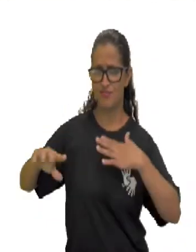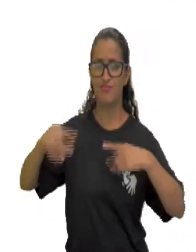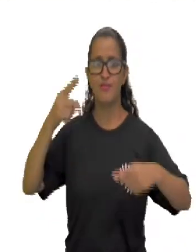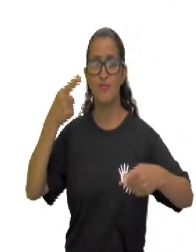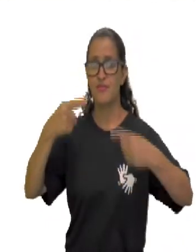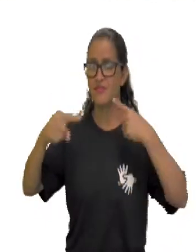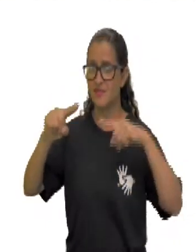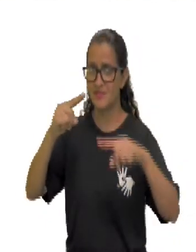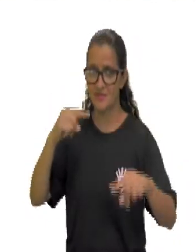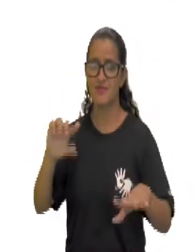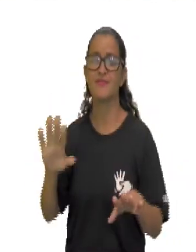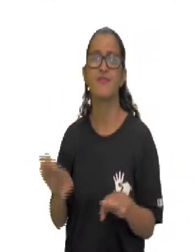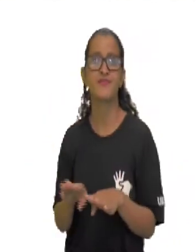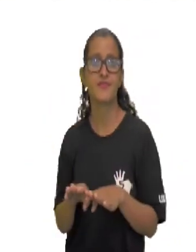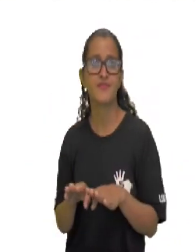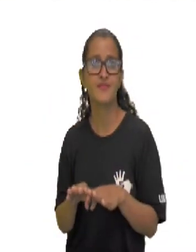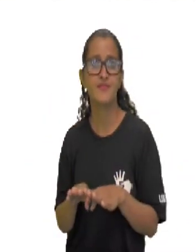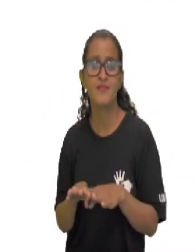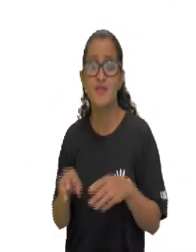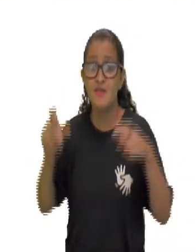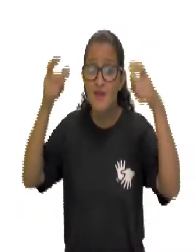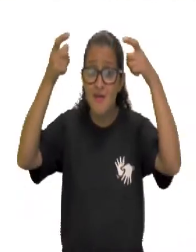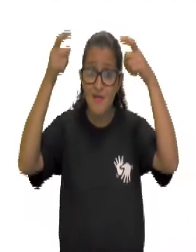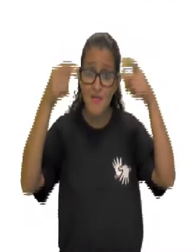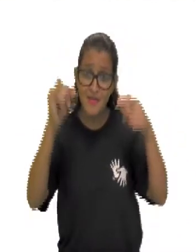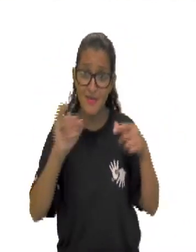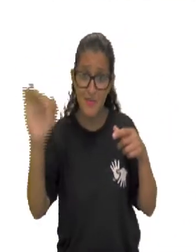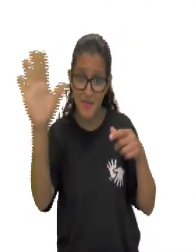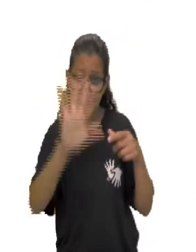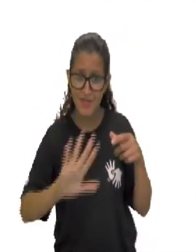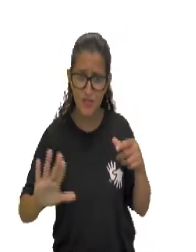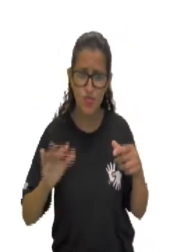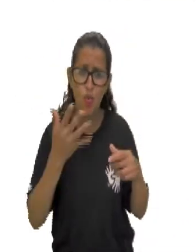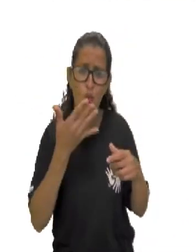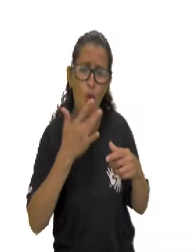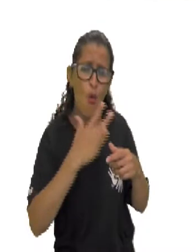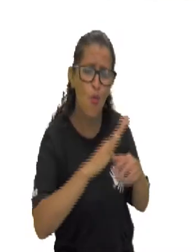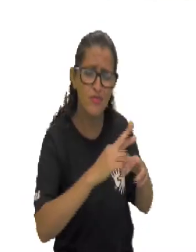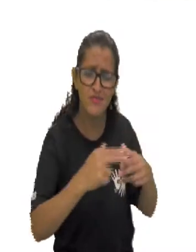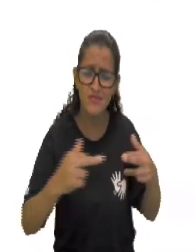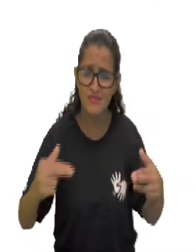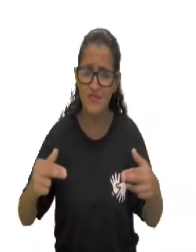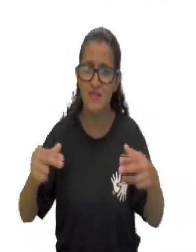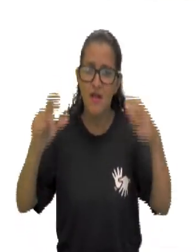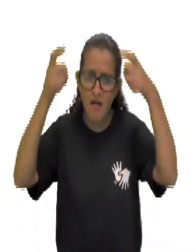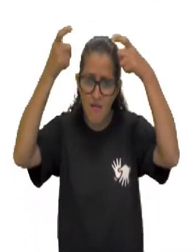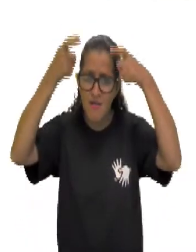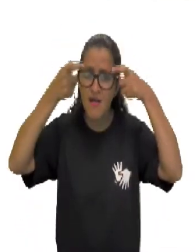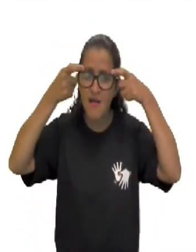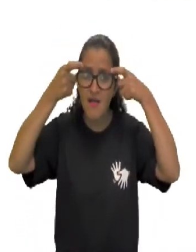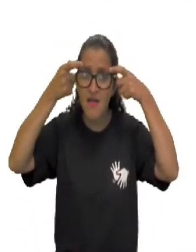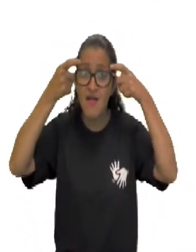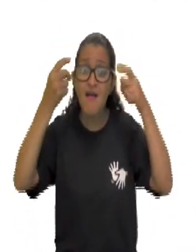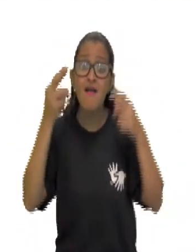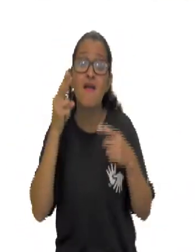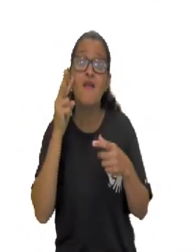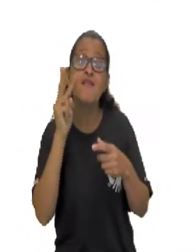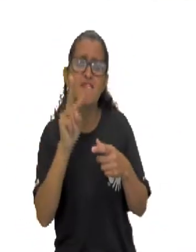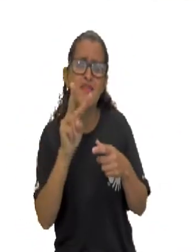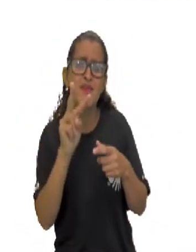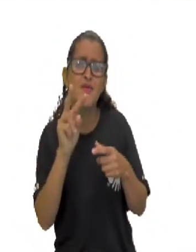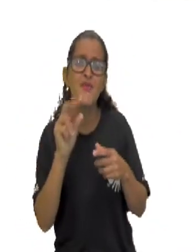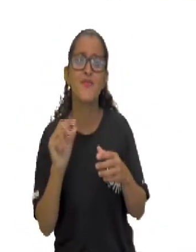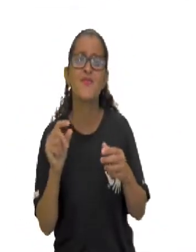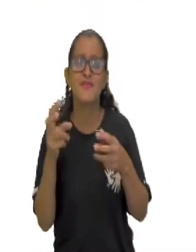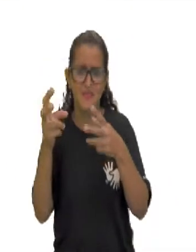bem essa imagem. Temos um rei, tudo muito colorido. Também nos dá a ideia de que estamos falando